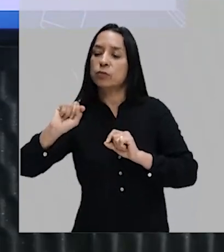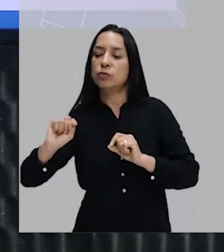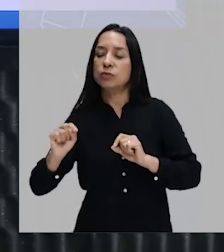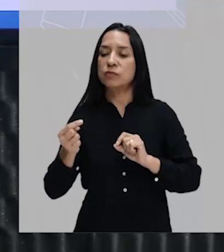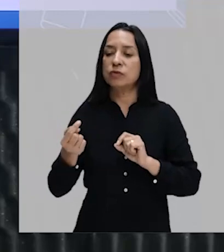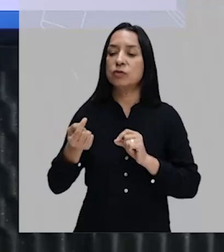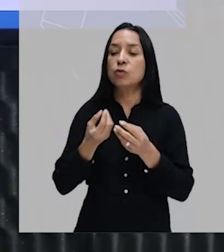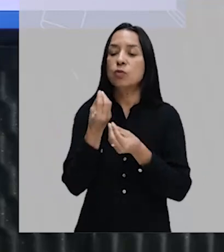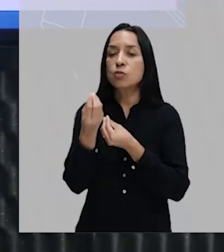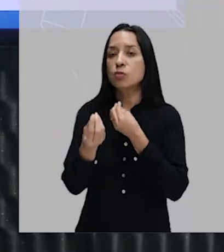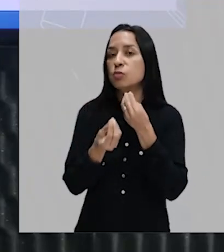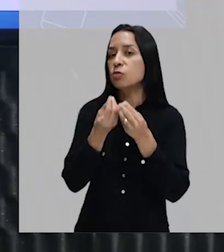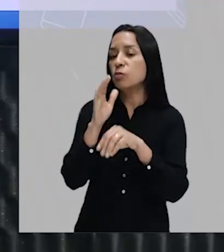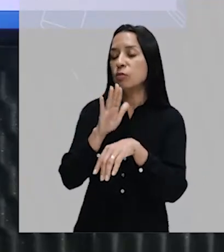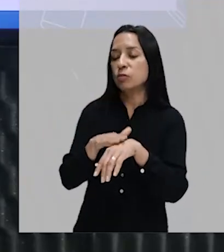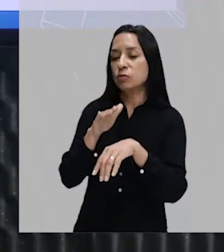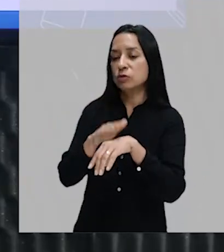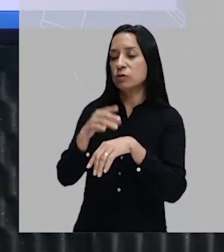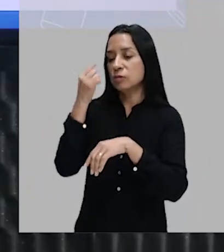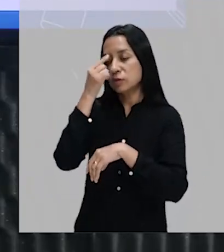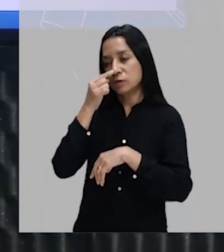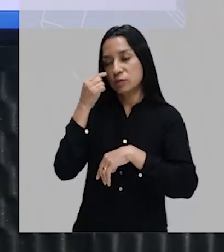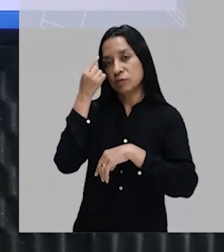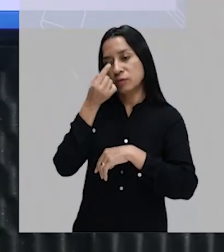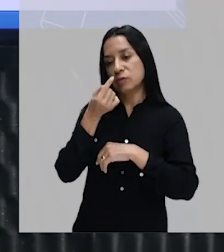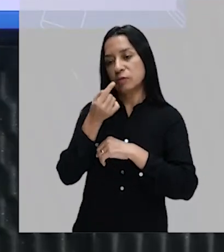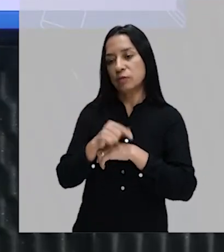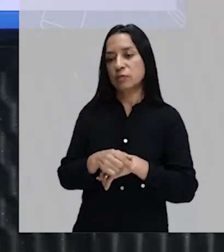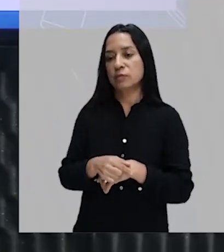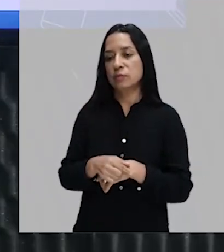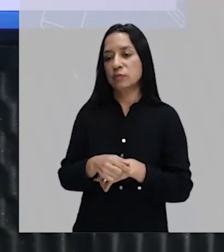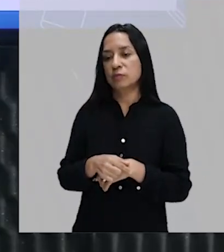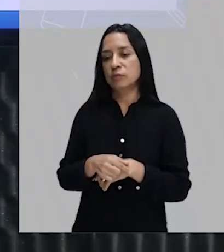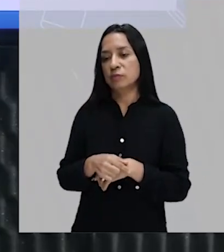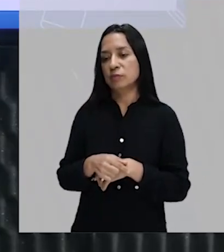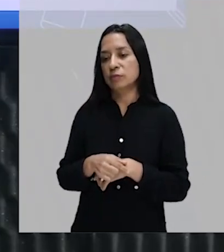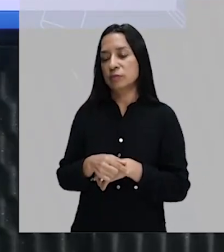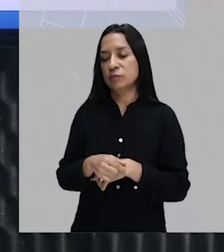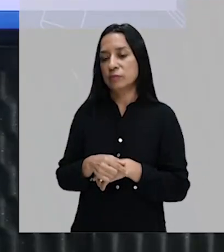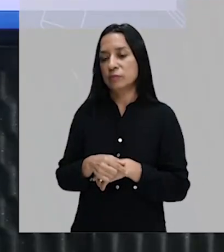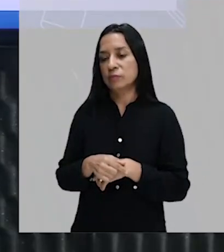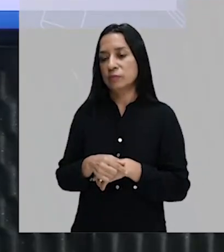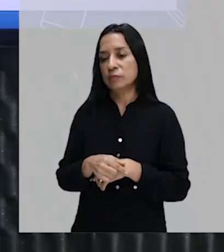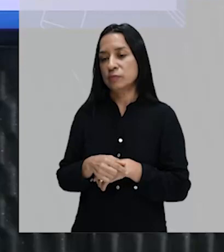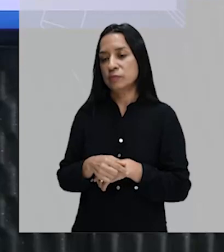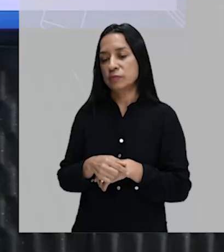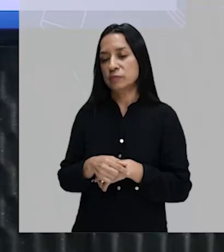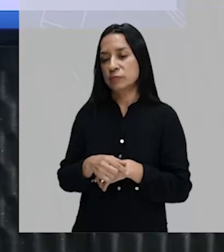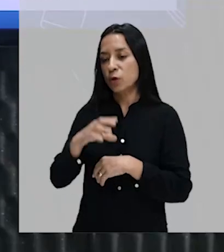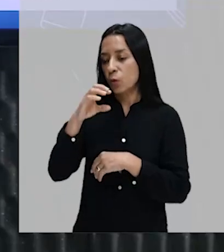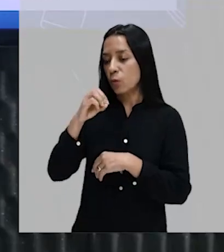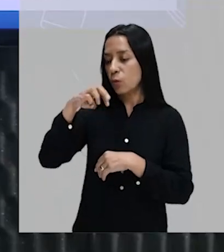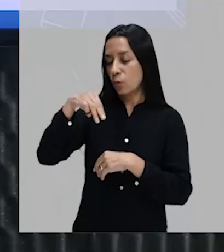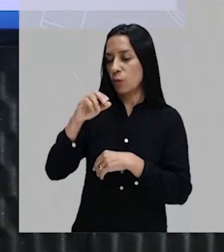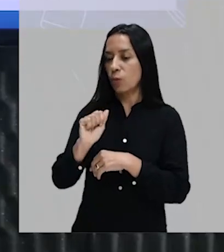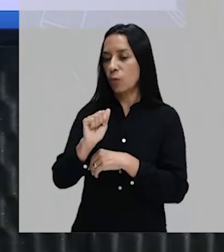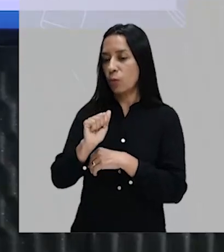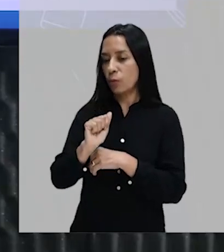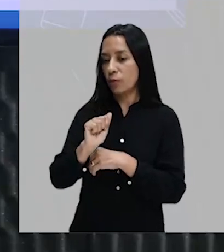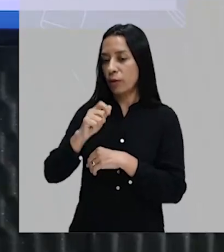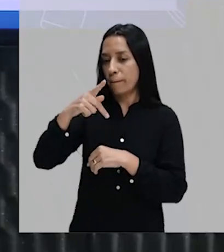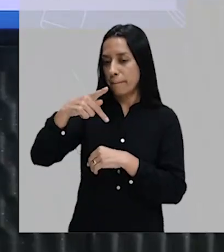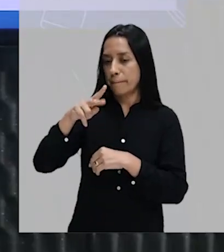eu chamo o ponto e vírgula em espanhol? Soy um ponto e coma. Se vírgula é coma e ponto